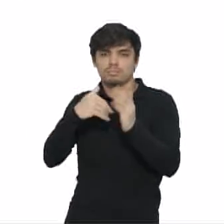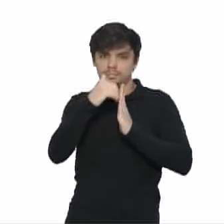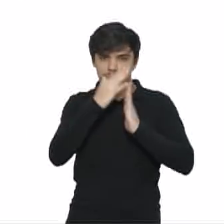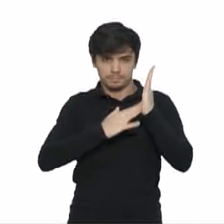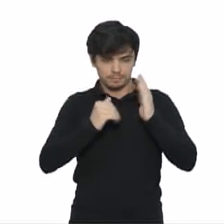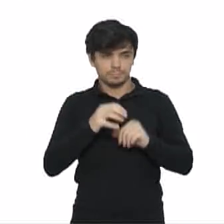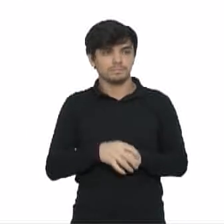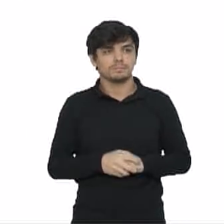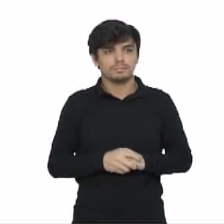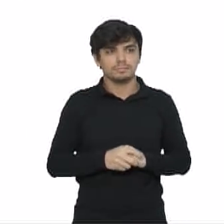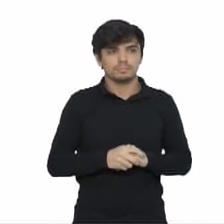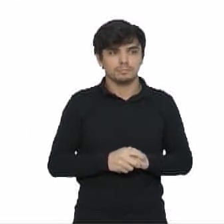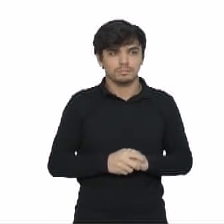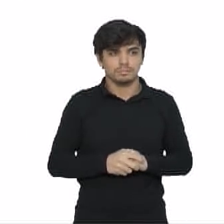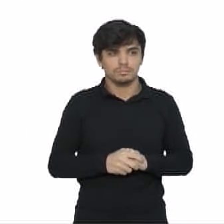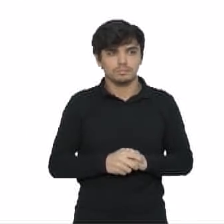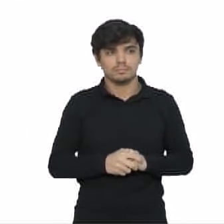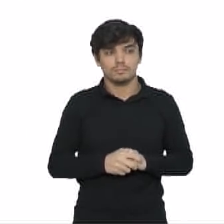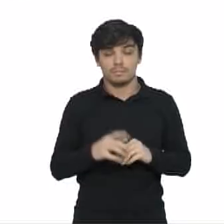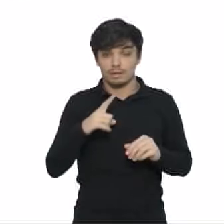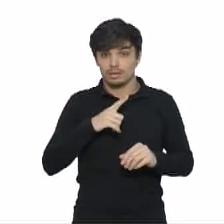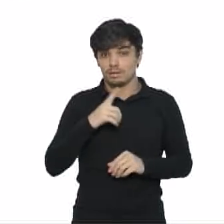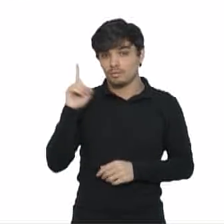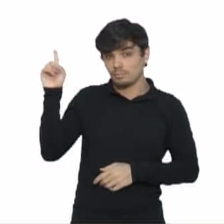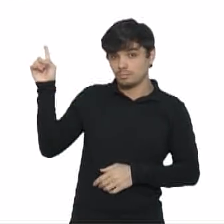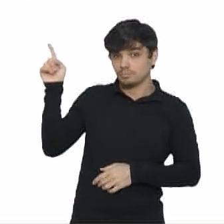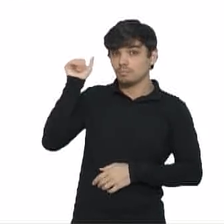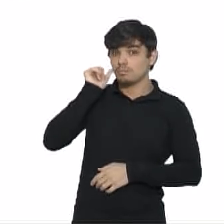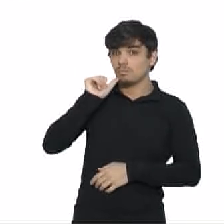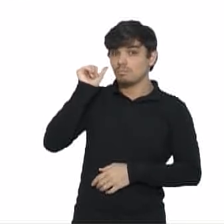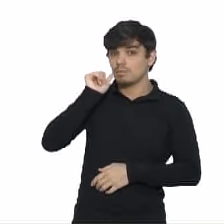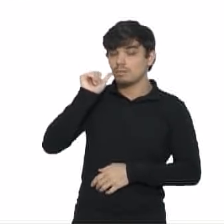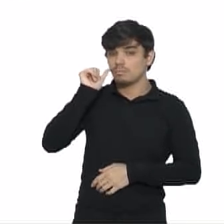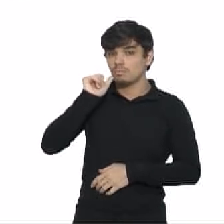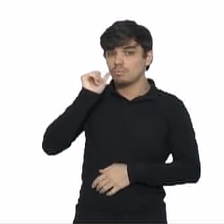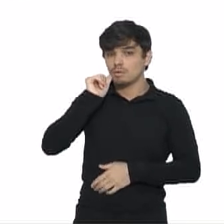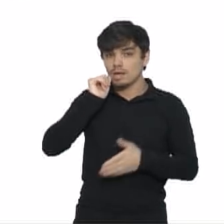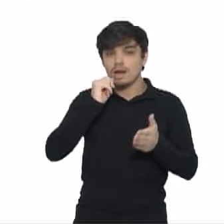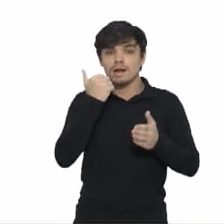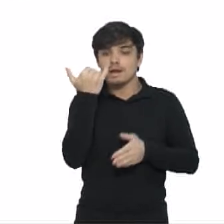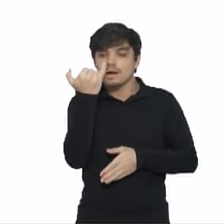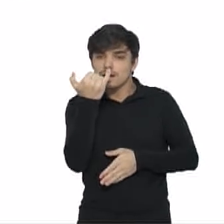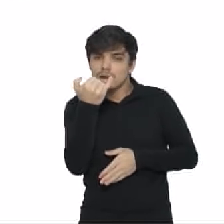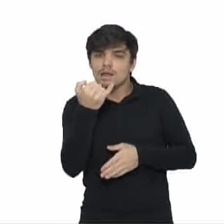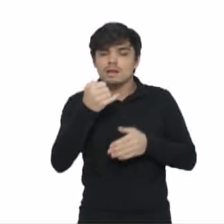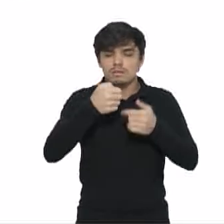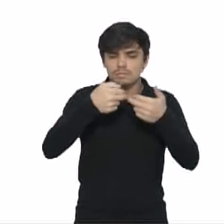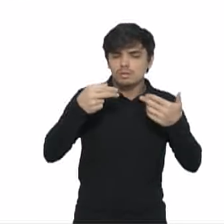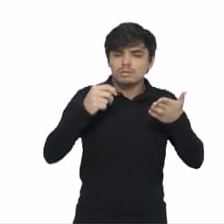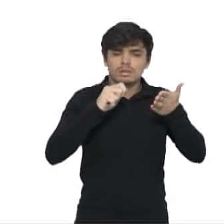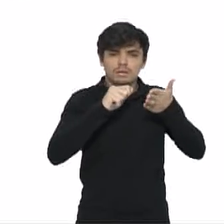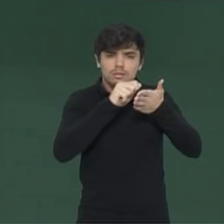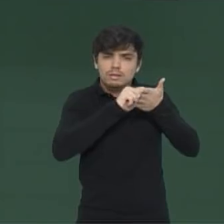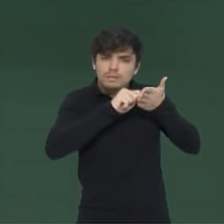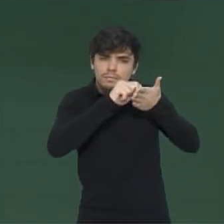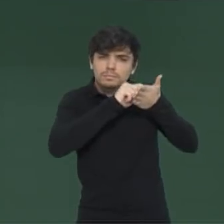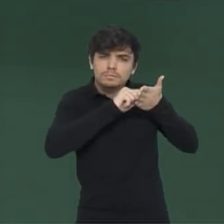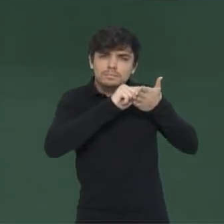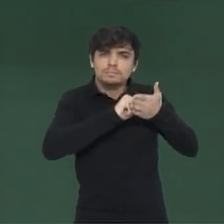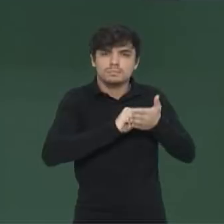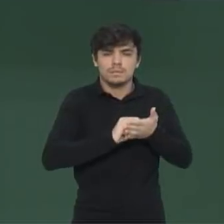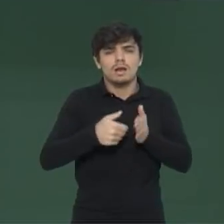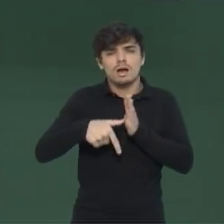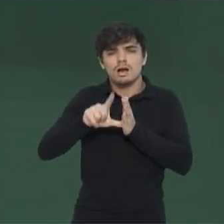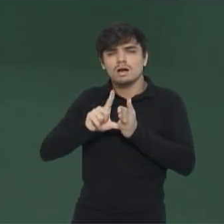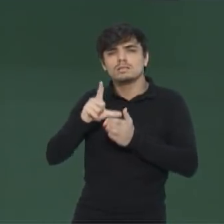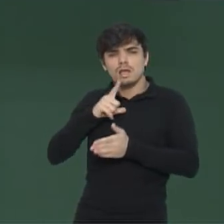pinturas. Muito bem, nós temos aqui então uma mulher com pastilhas de cera e caneta. Ficou muito na moda esse tipo de